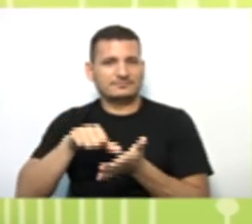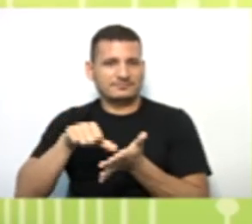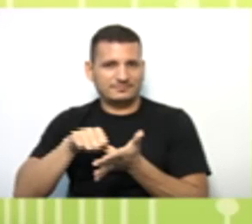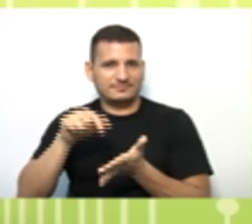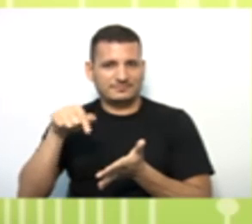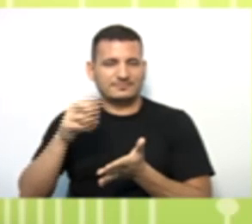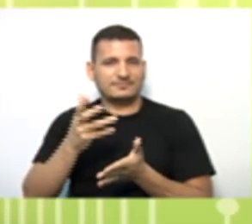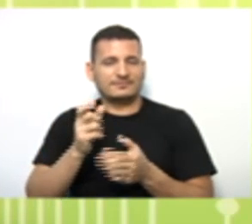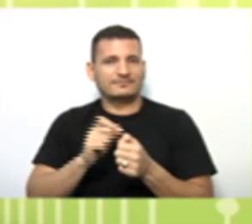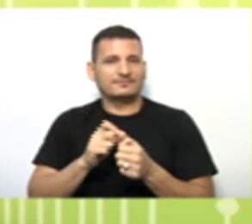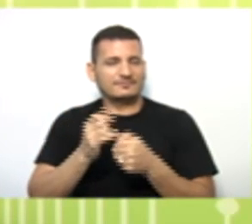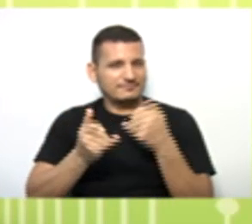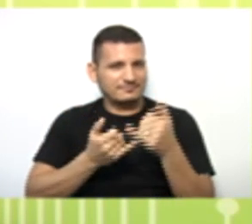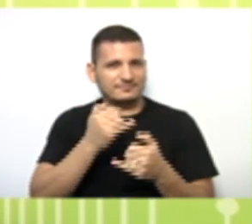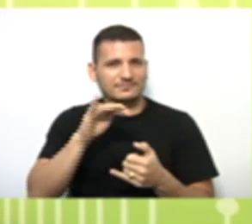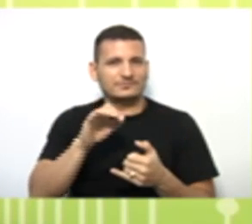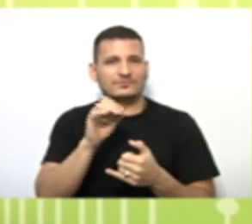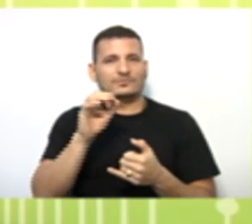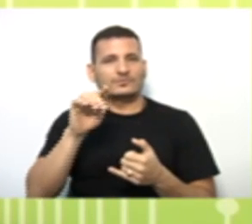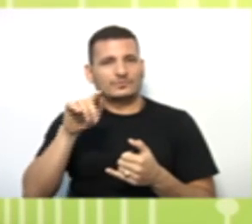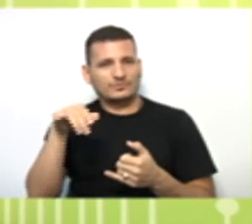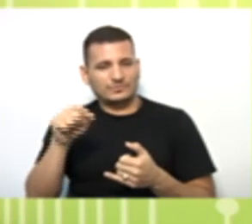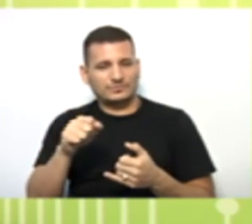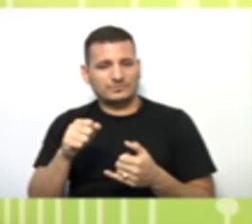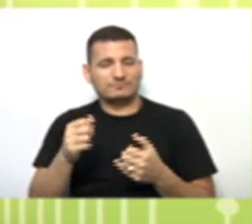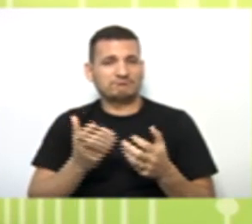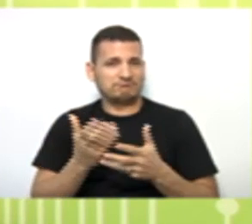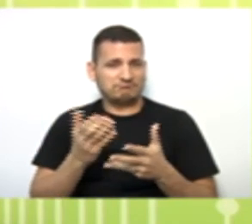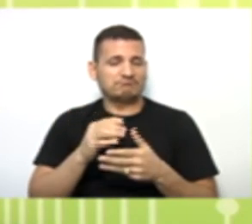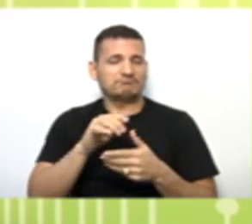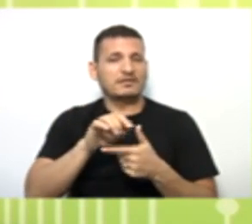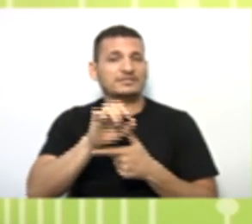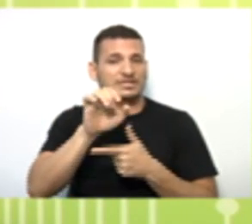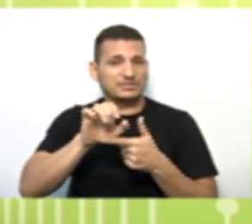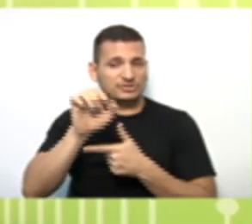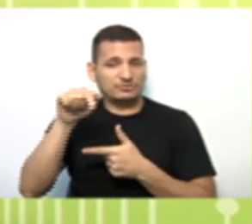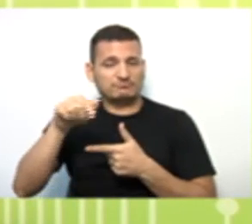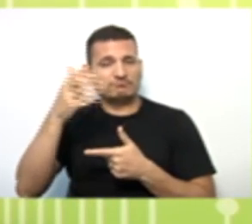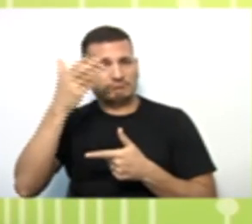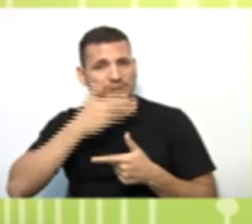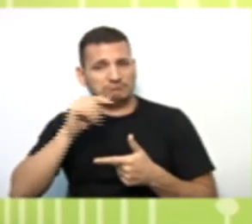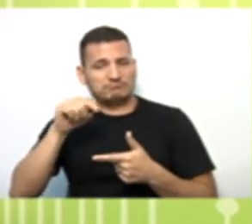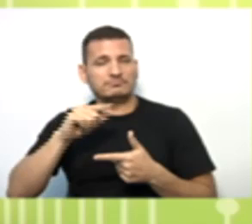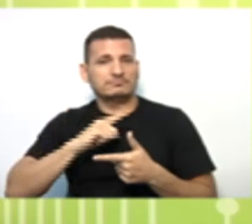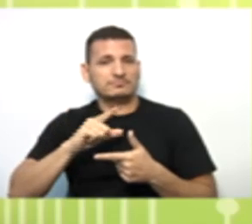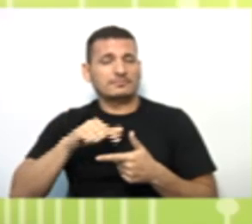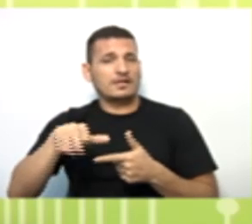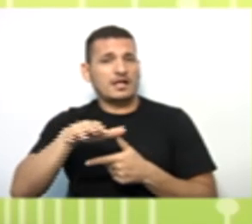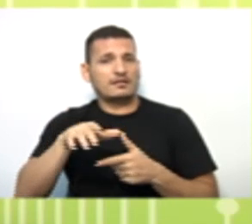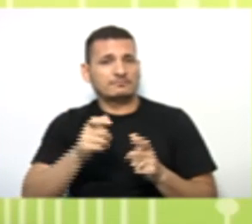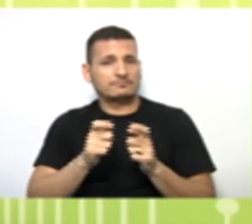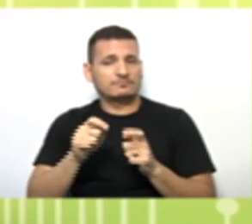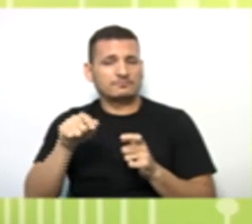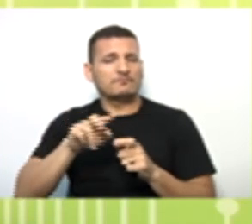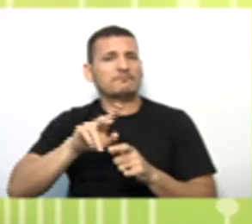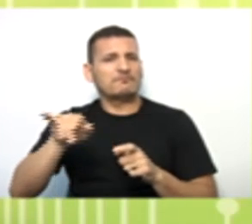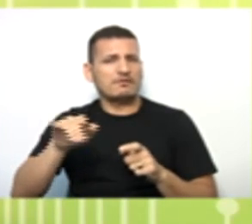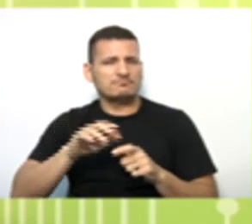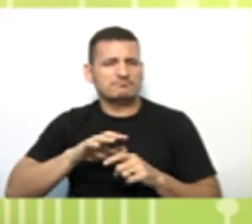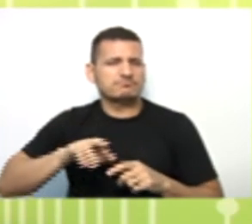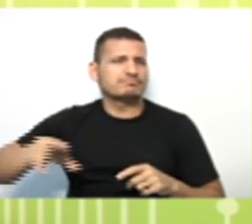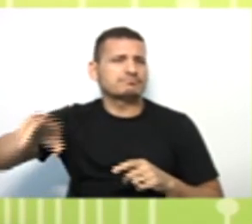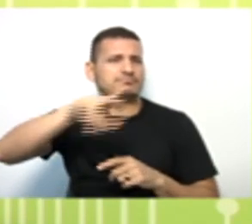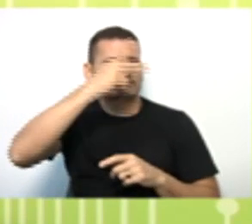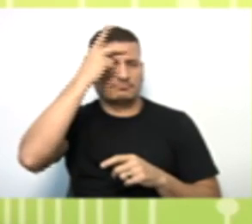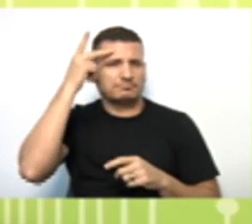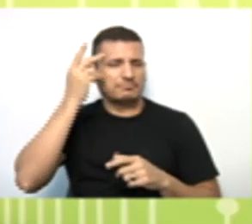nesse ramo de jogos, que hoje está bem quente. Segundo estatística, esse mercado de jogo vai ser uma explosão daqui a um tempo, tá? Muita gente